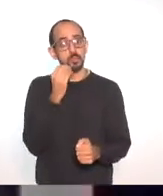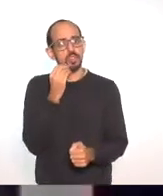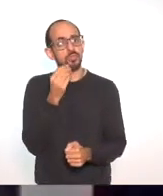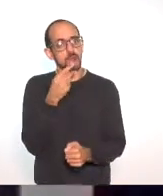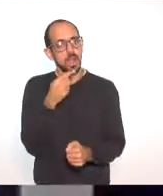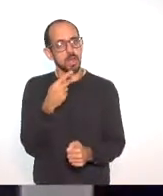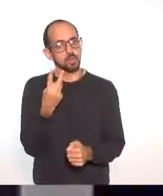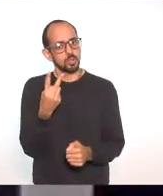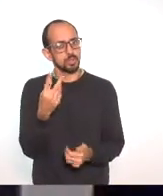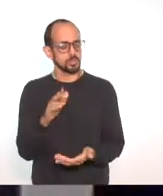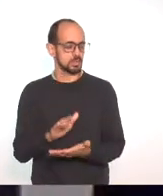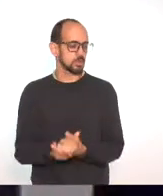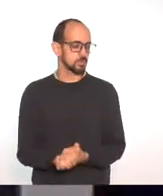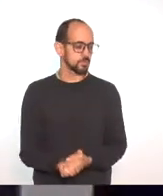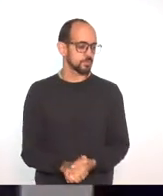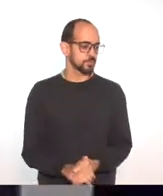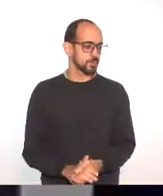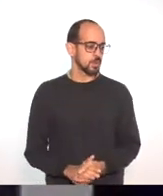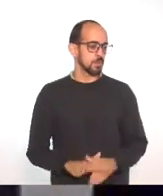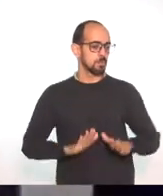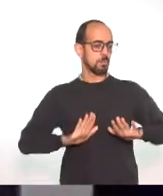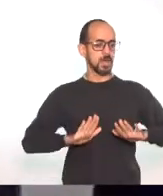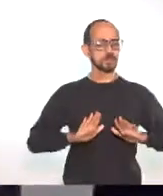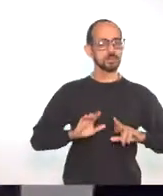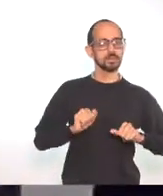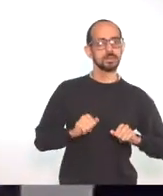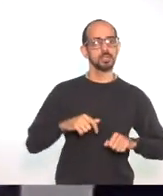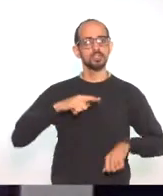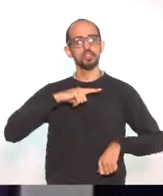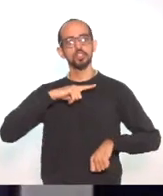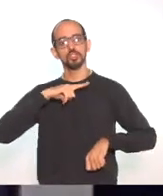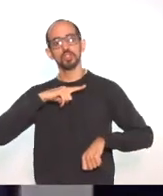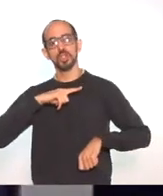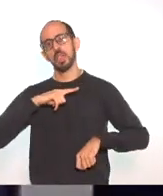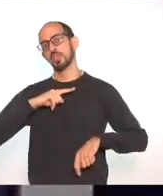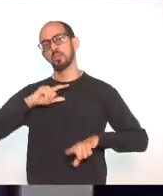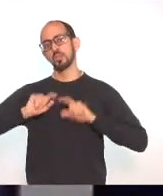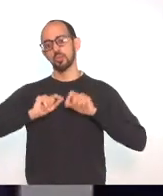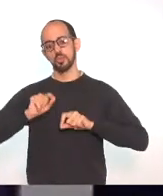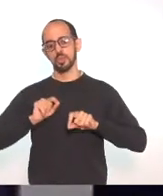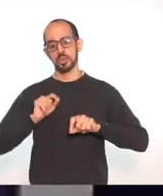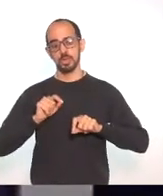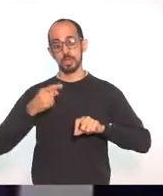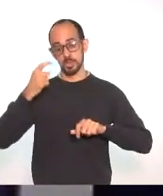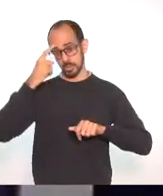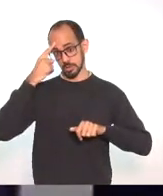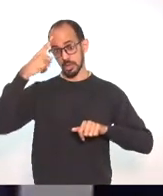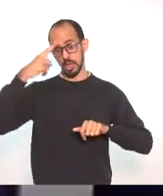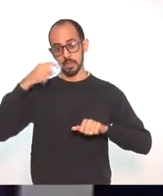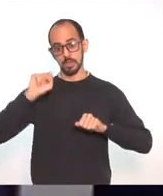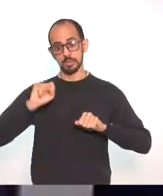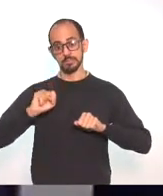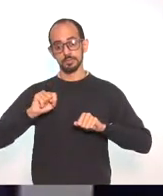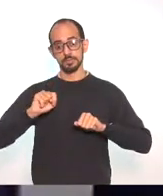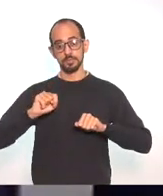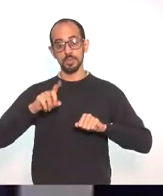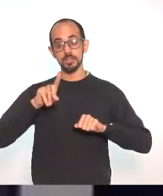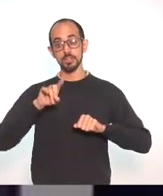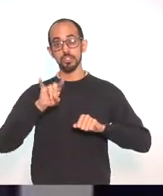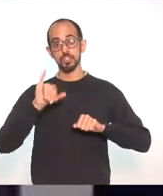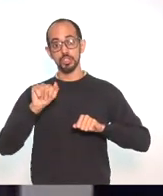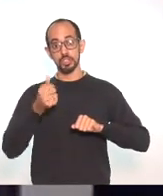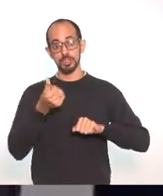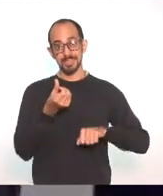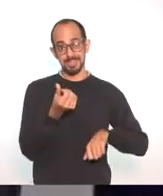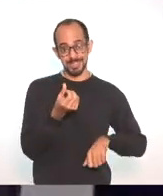depois que a maneira como está previsto Inclusive essa essa audiência para o dia 16